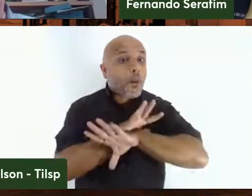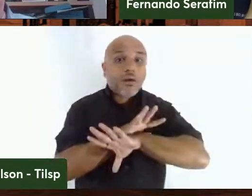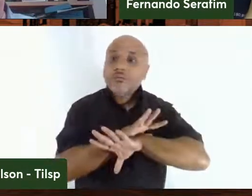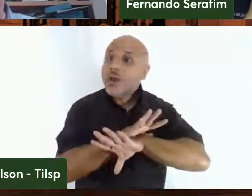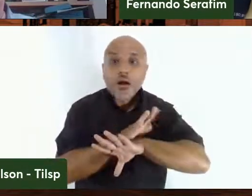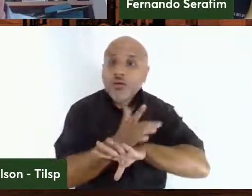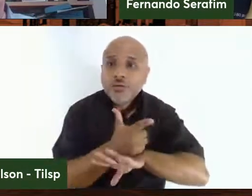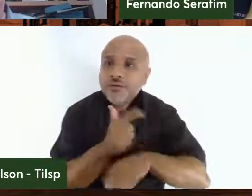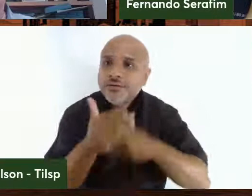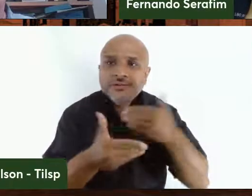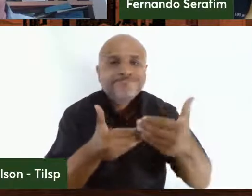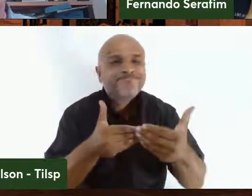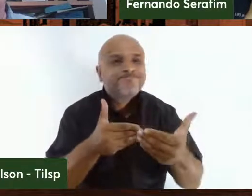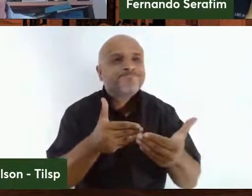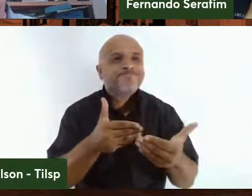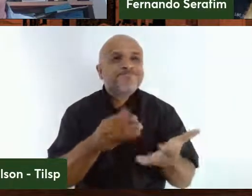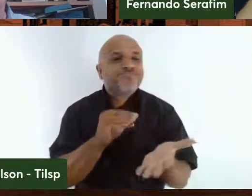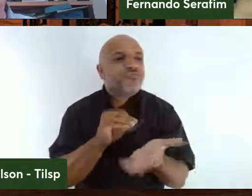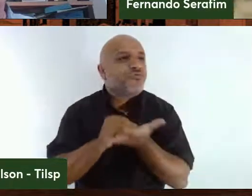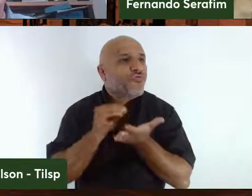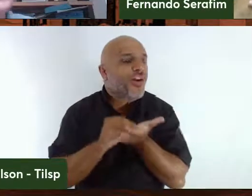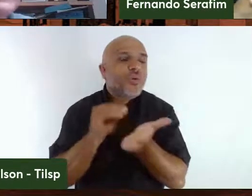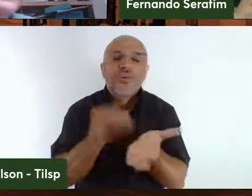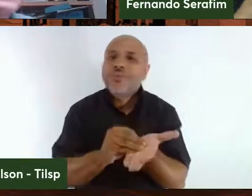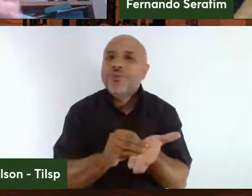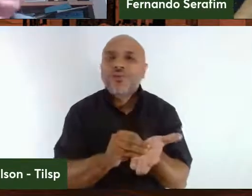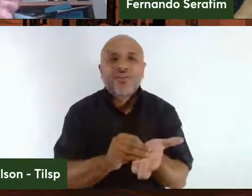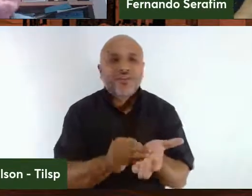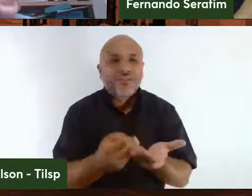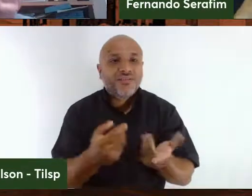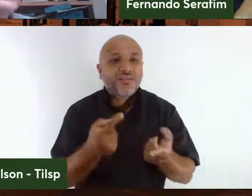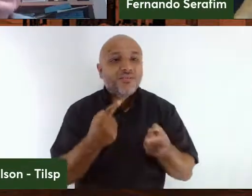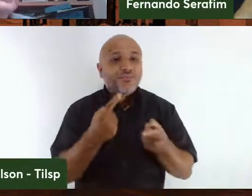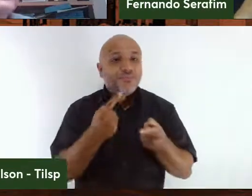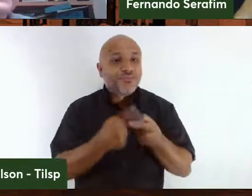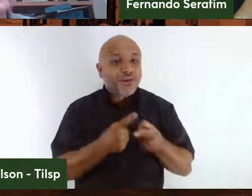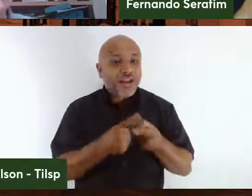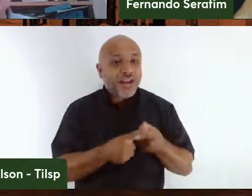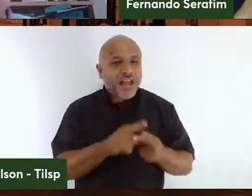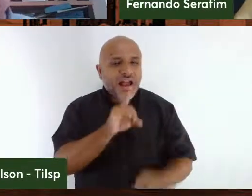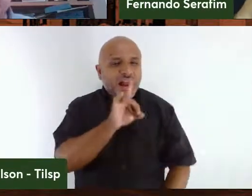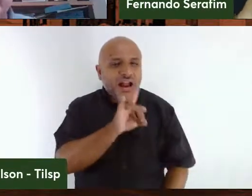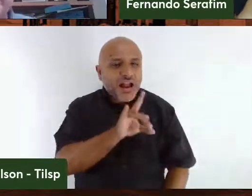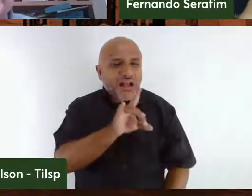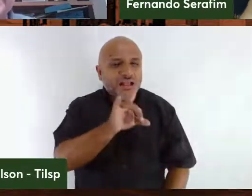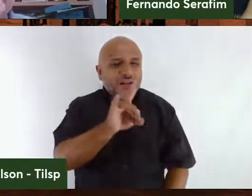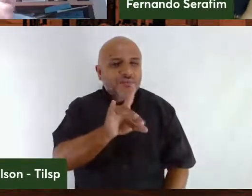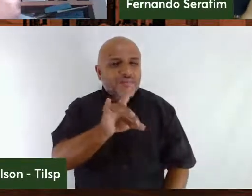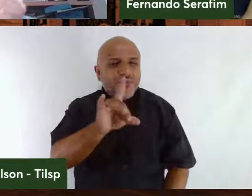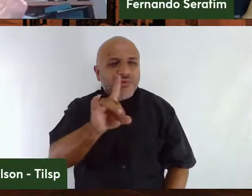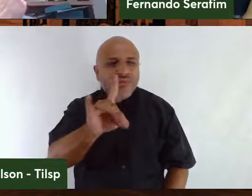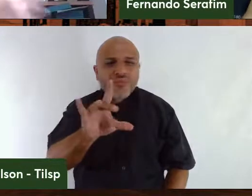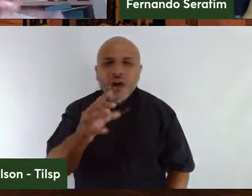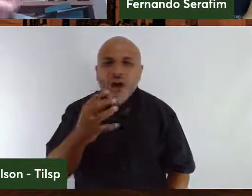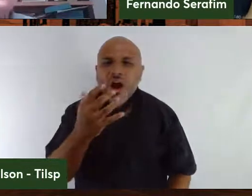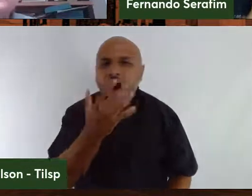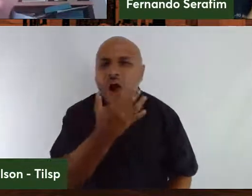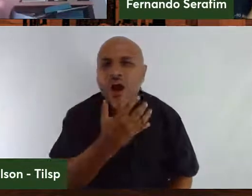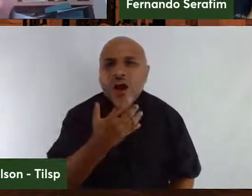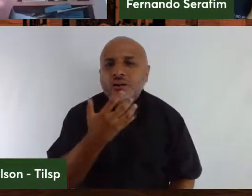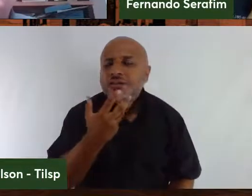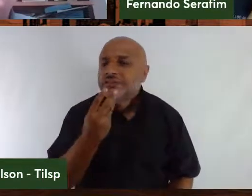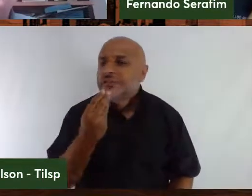realiza. Né? Porque em determinado momento do romance aparece, há alguma